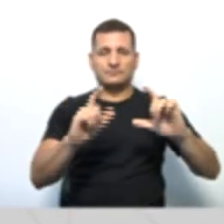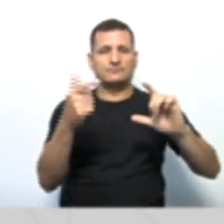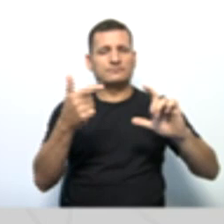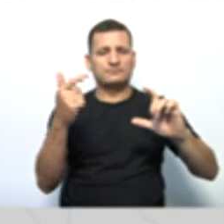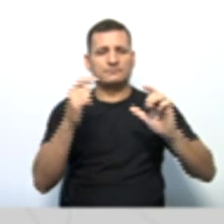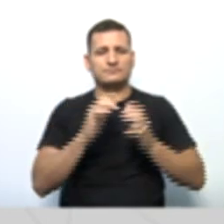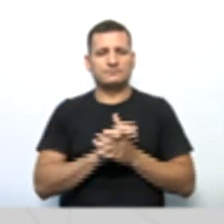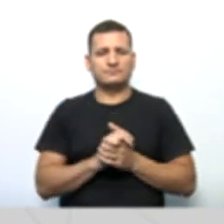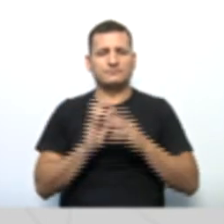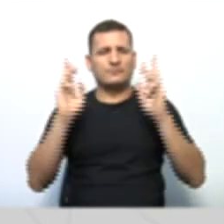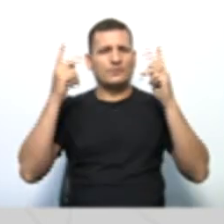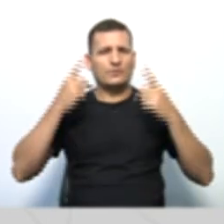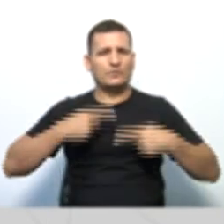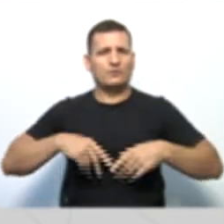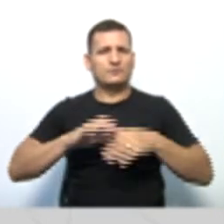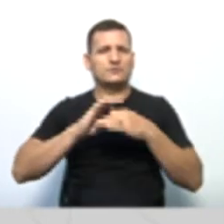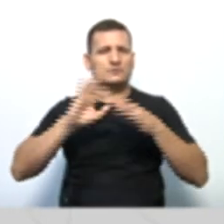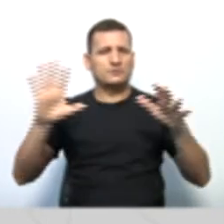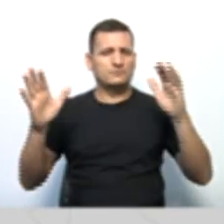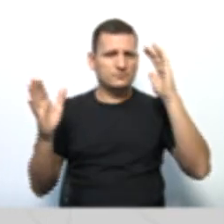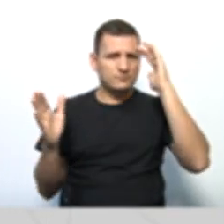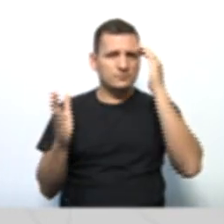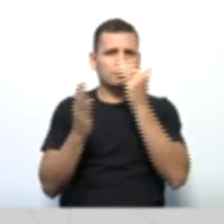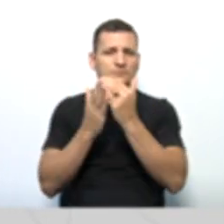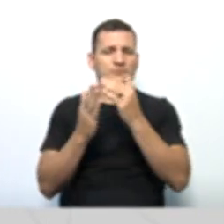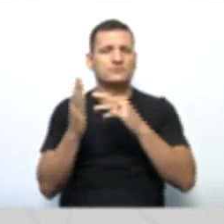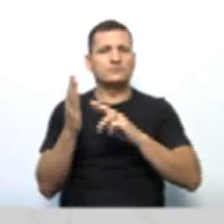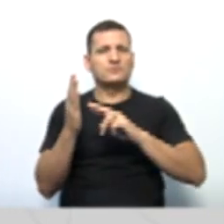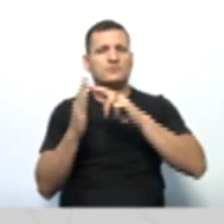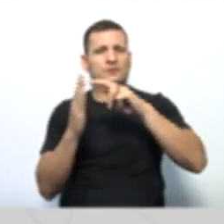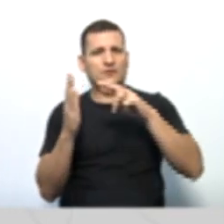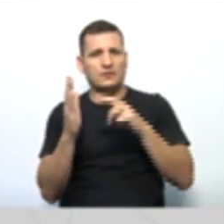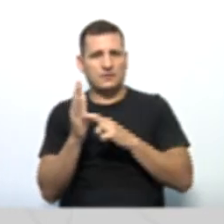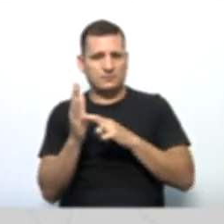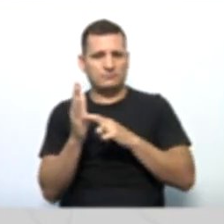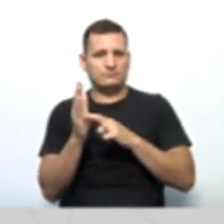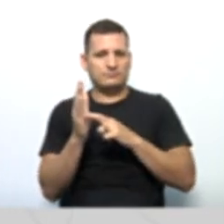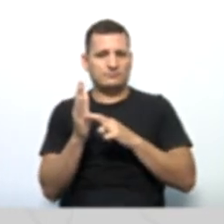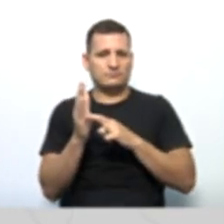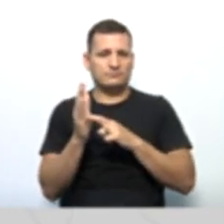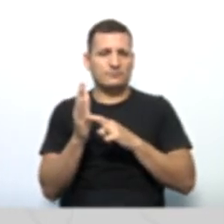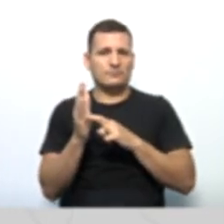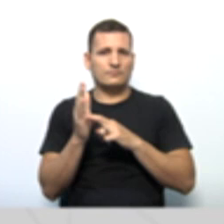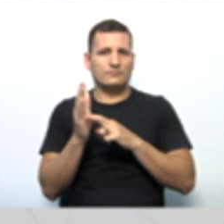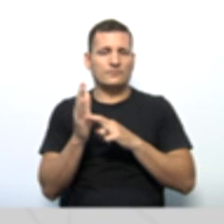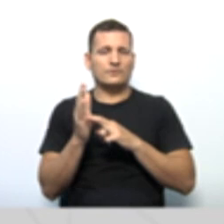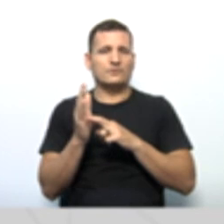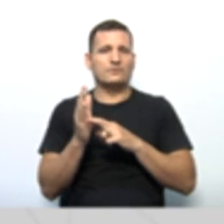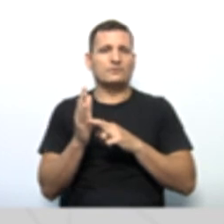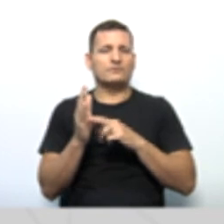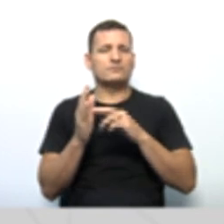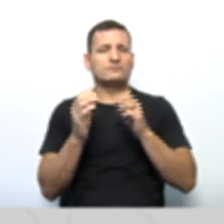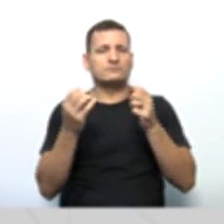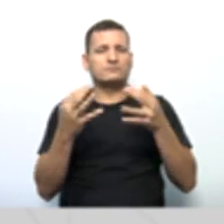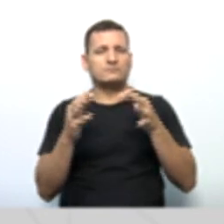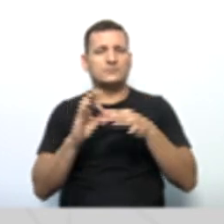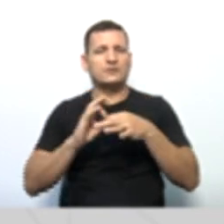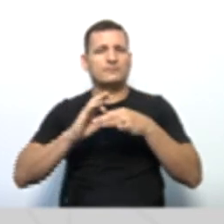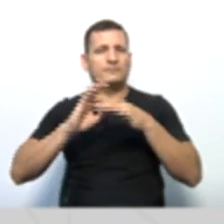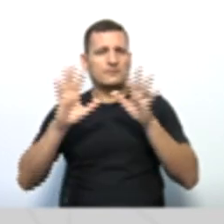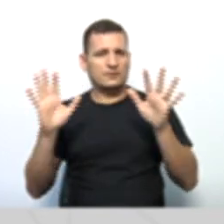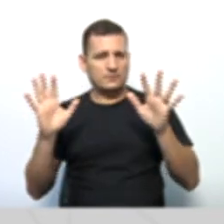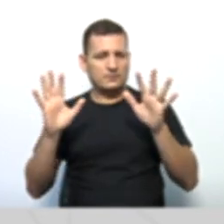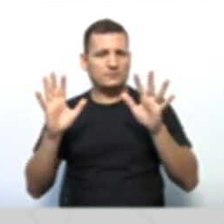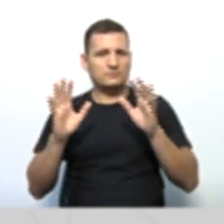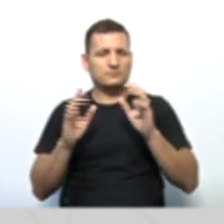a normas para não se deixar levar por sua natureza. A gente falou bastante disso também, né? A questão da liberdade influenciada por aquilo